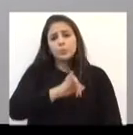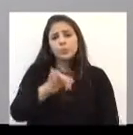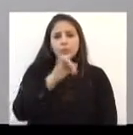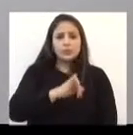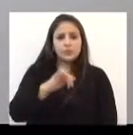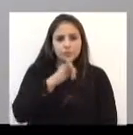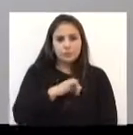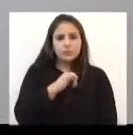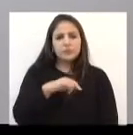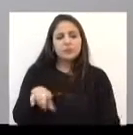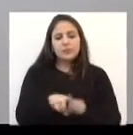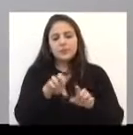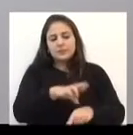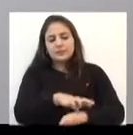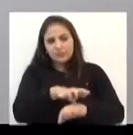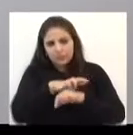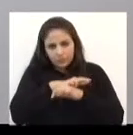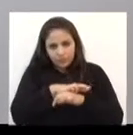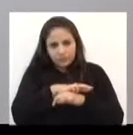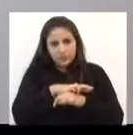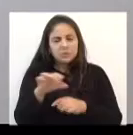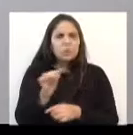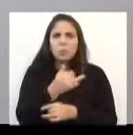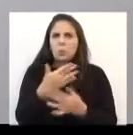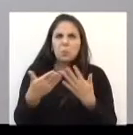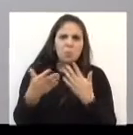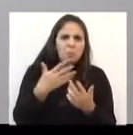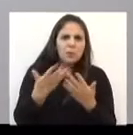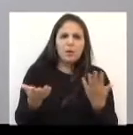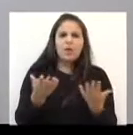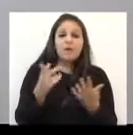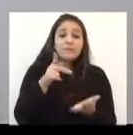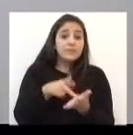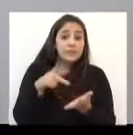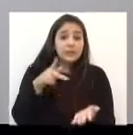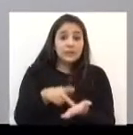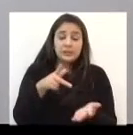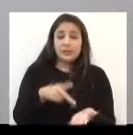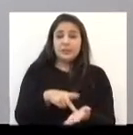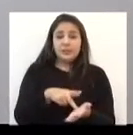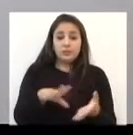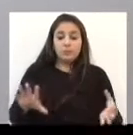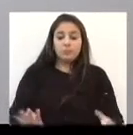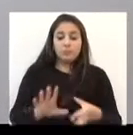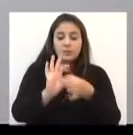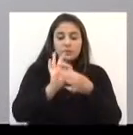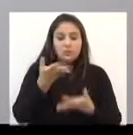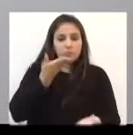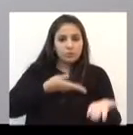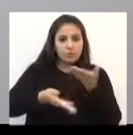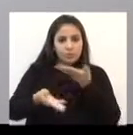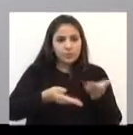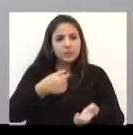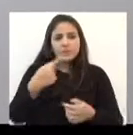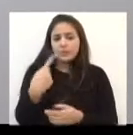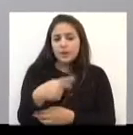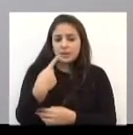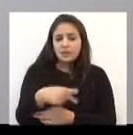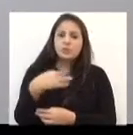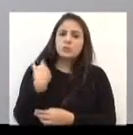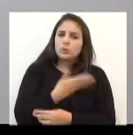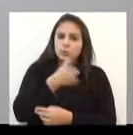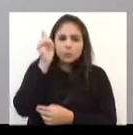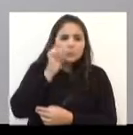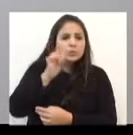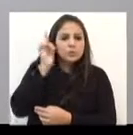da segurança, ou seja, quais são os verdadeiros parceiros, né, nesse envolvimento. E aqui a gente conseguiu